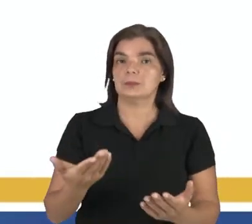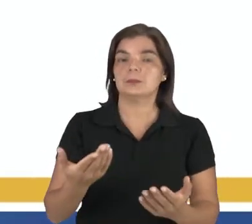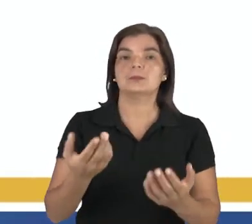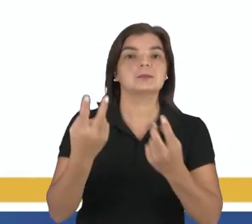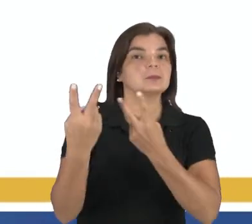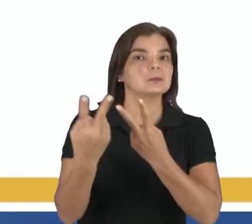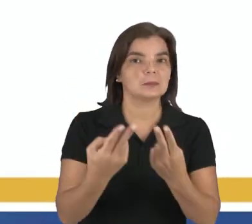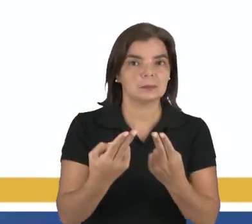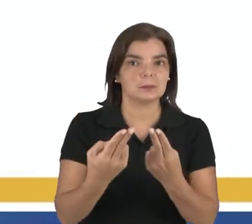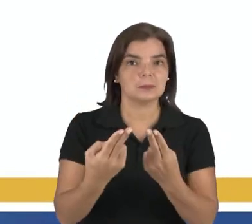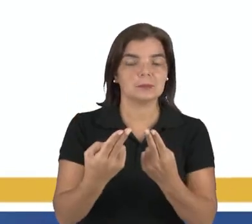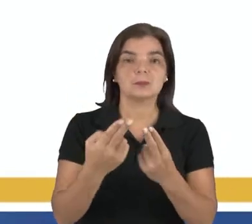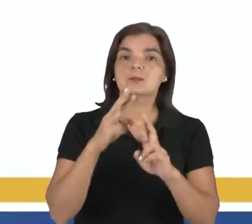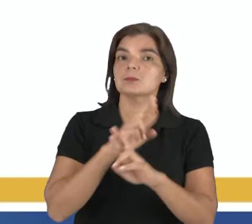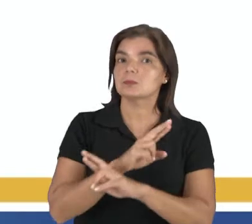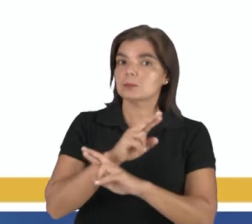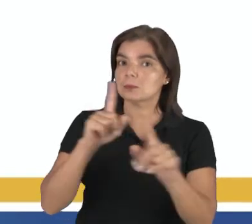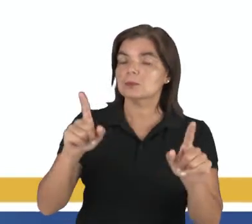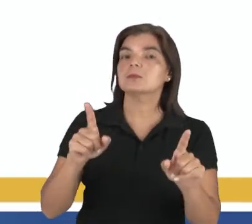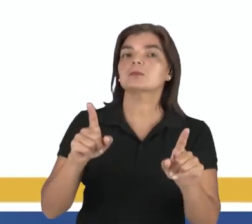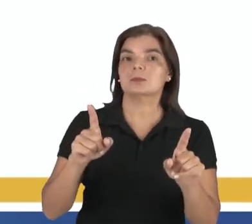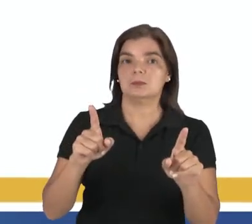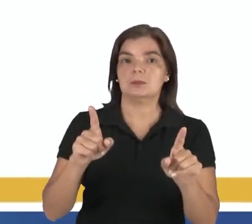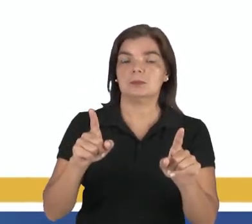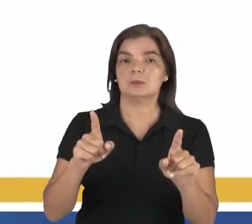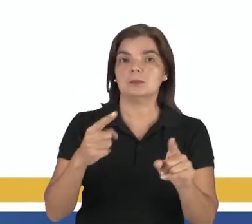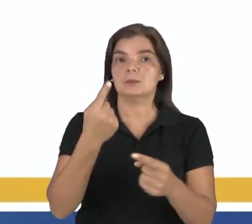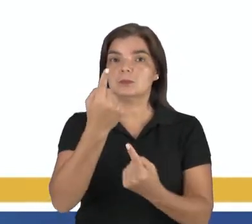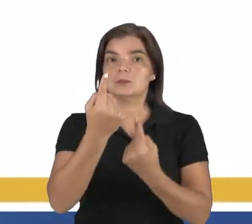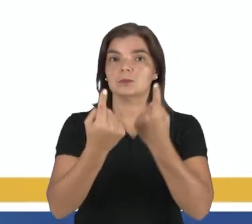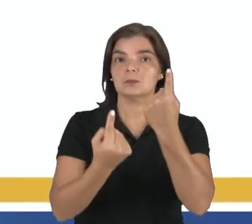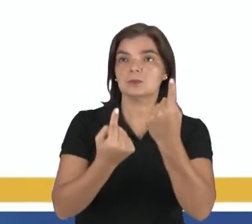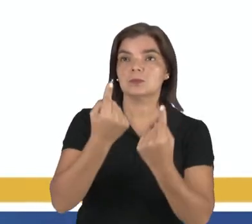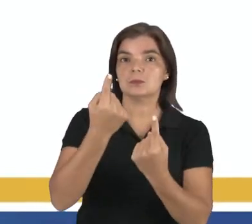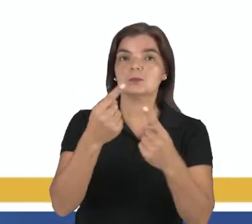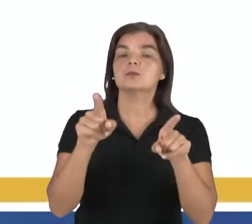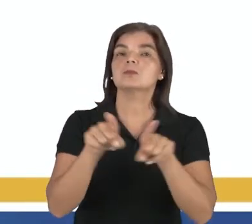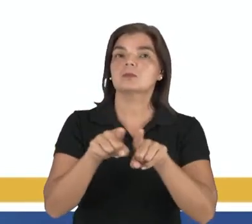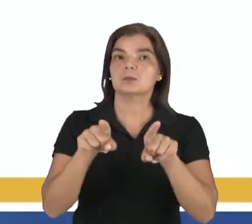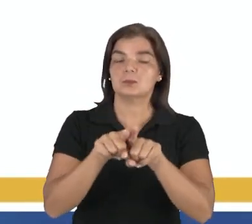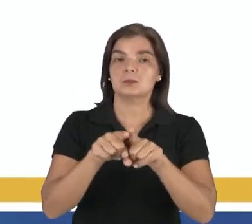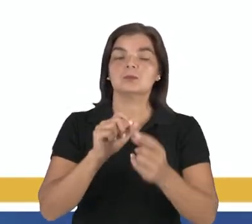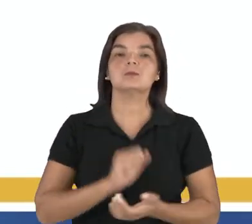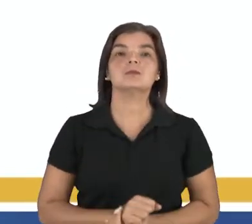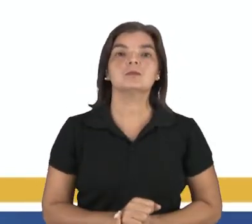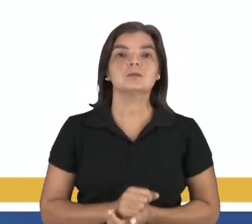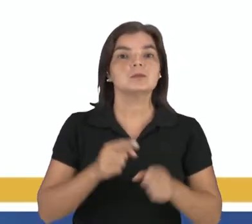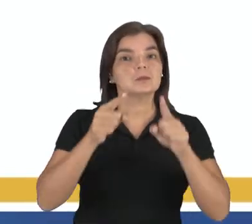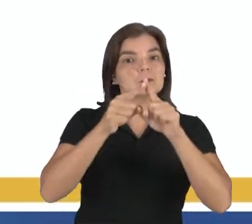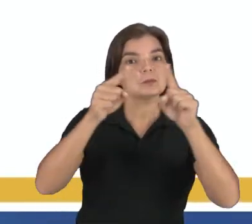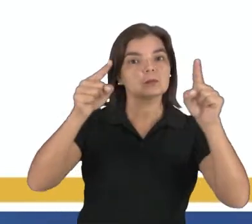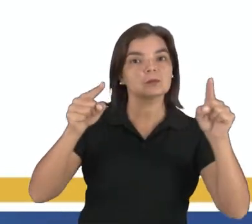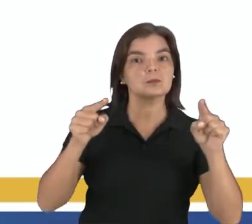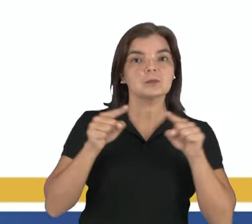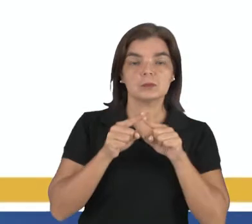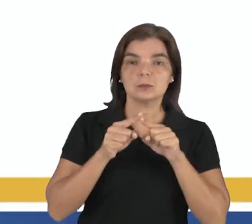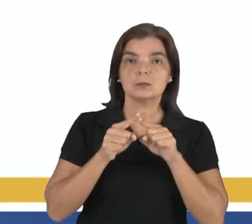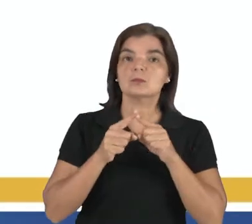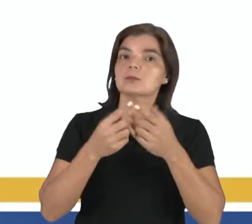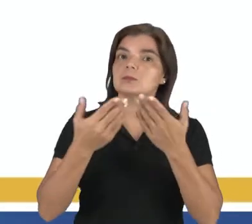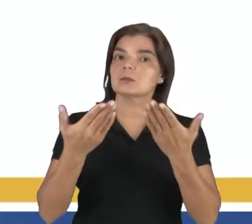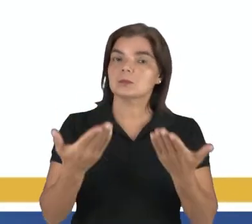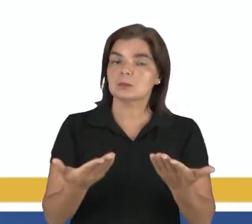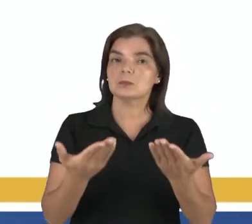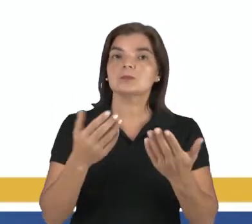elas são iguais. O que se diferencia entre uma e outra é o seu tamanho. Então,